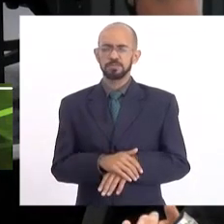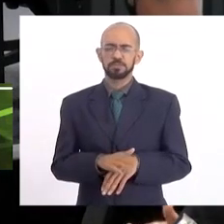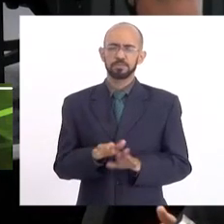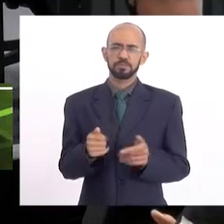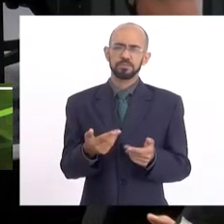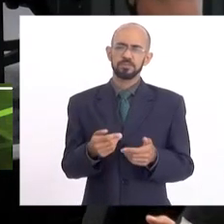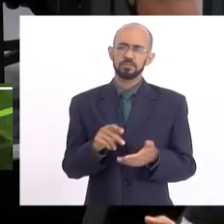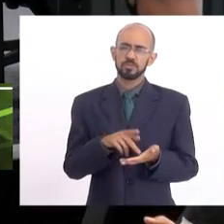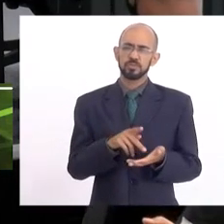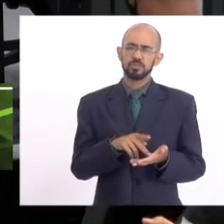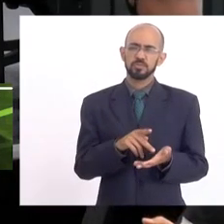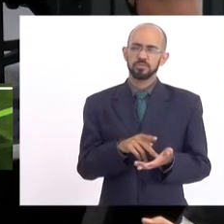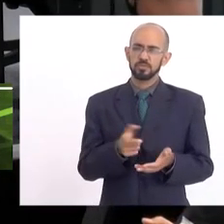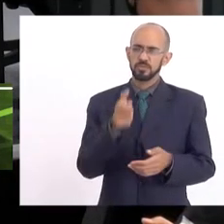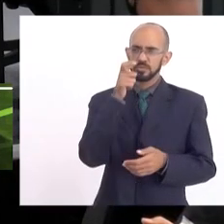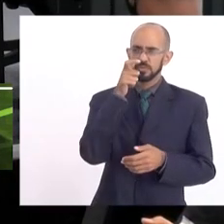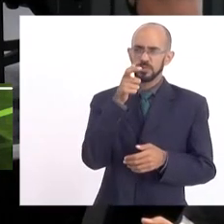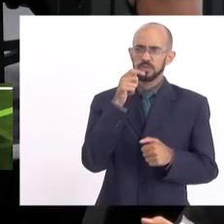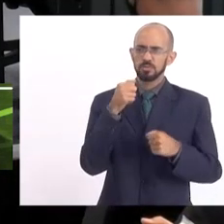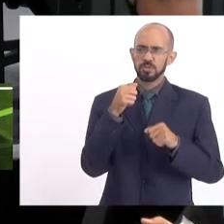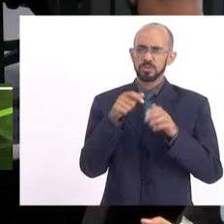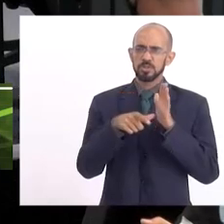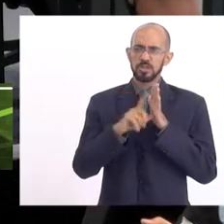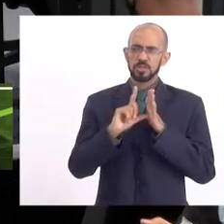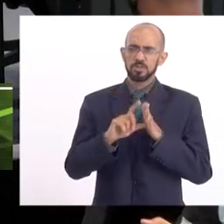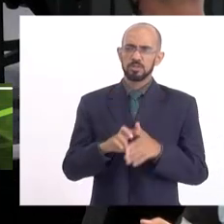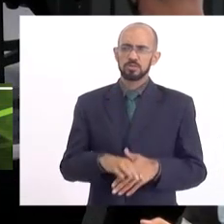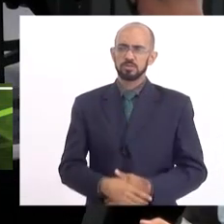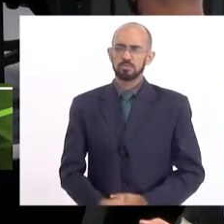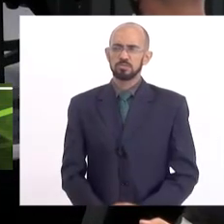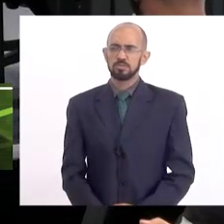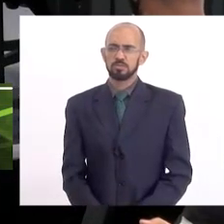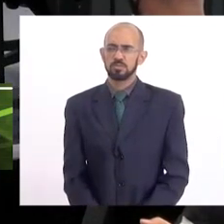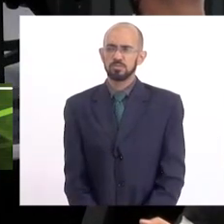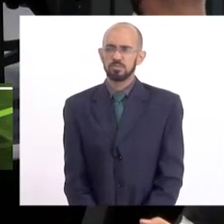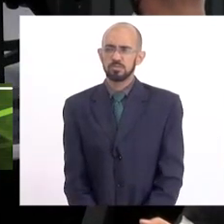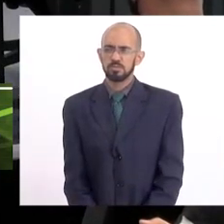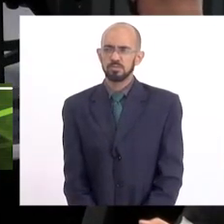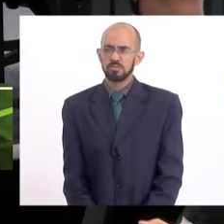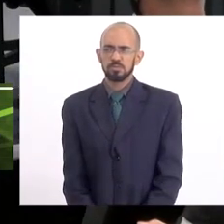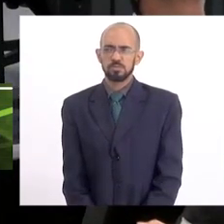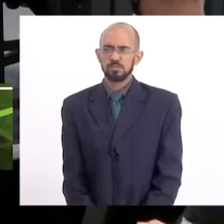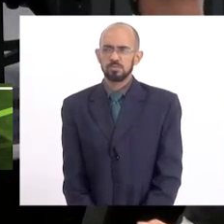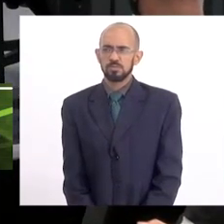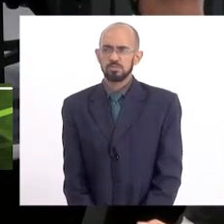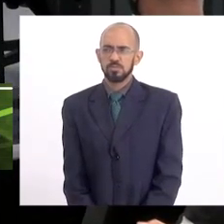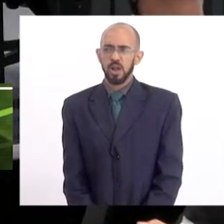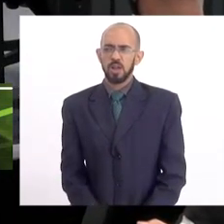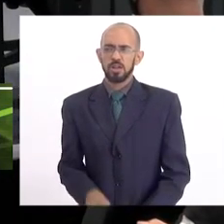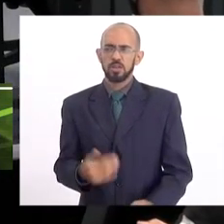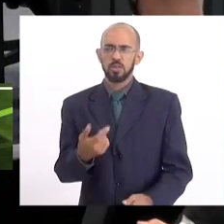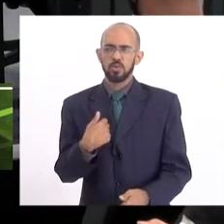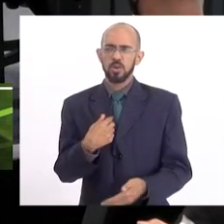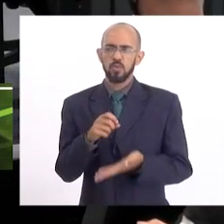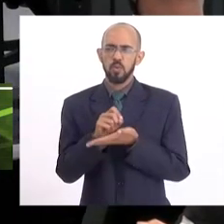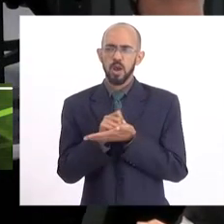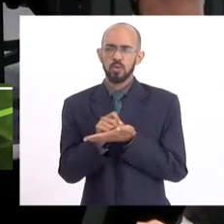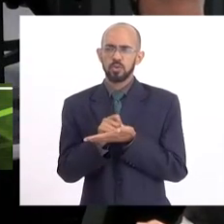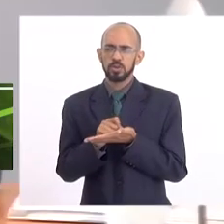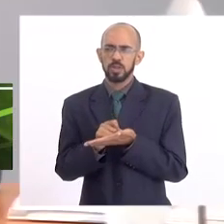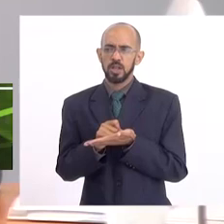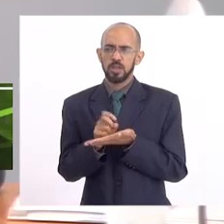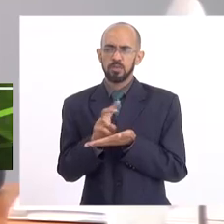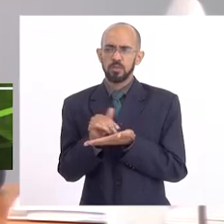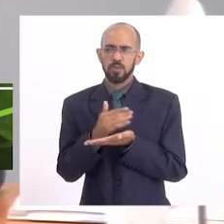a manifestação de interesse tem que ser antes. Sim. Tem que ser antes, não pode... eu anotei aqui que o senhor falou que seria em fevereiro.